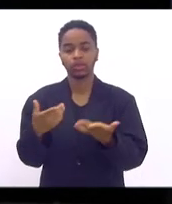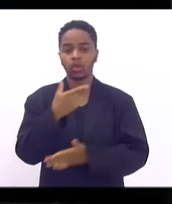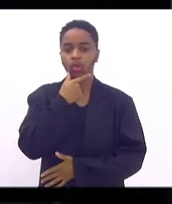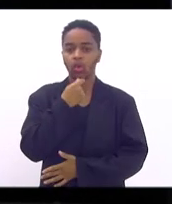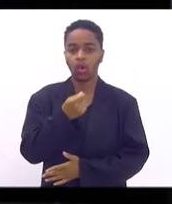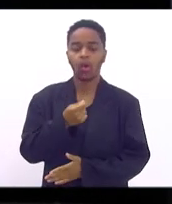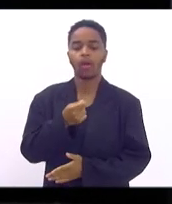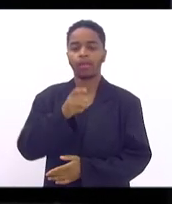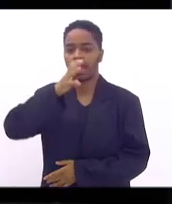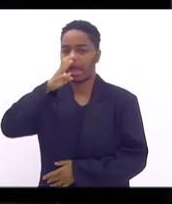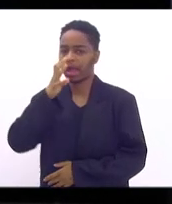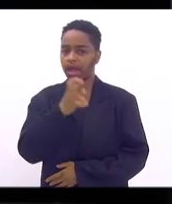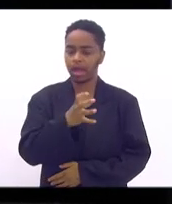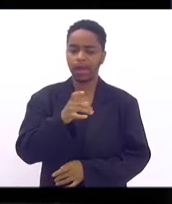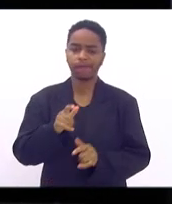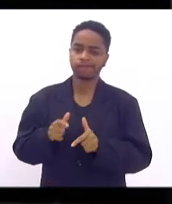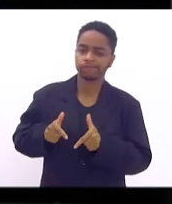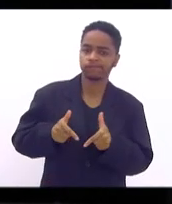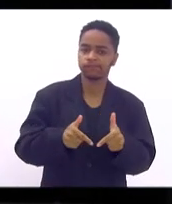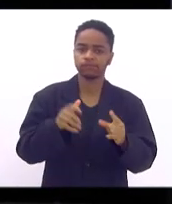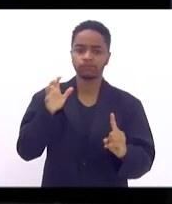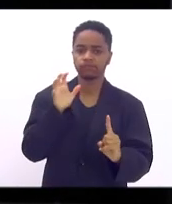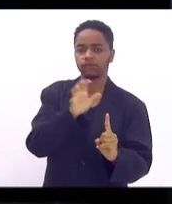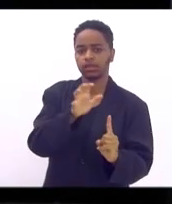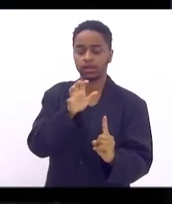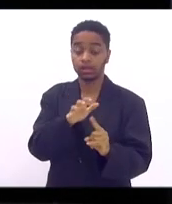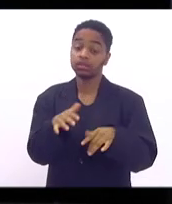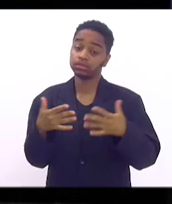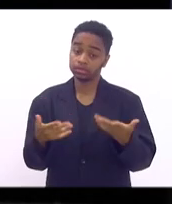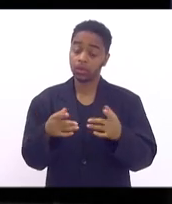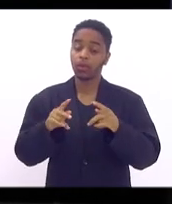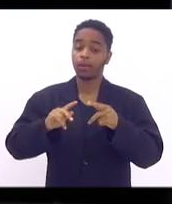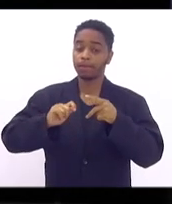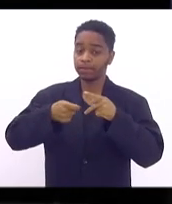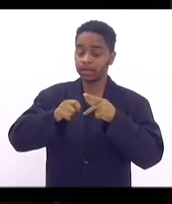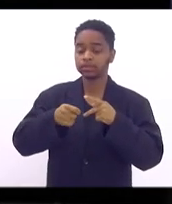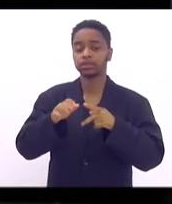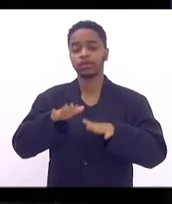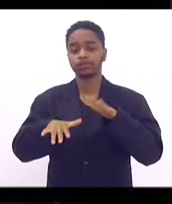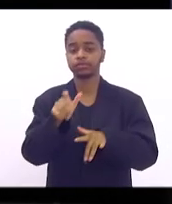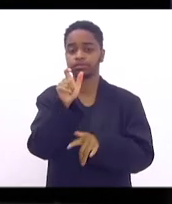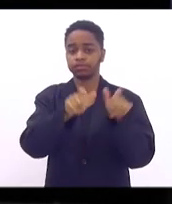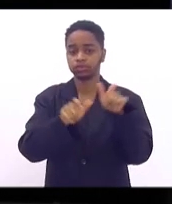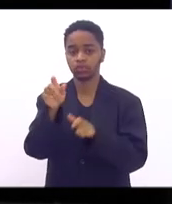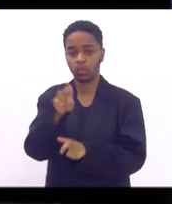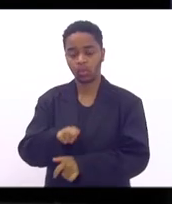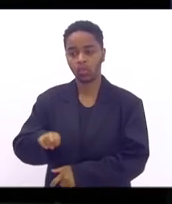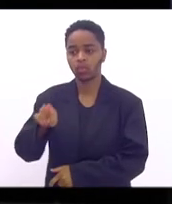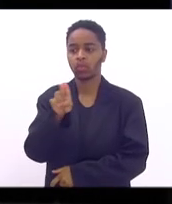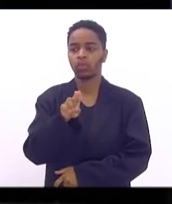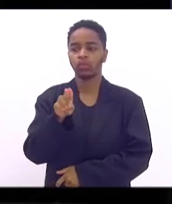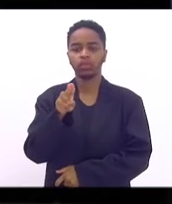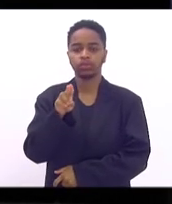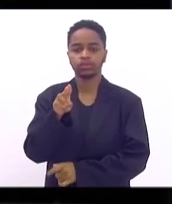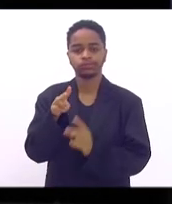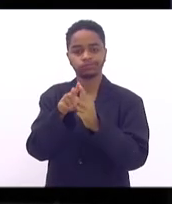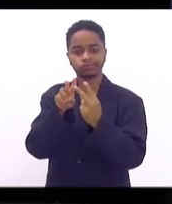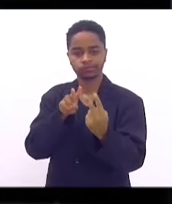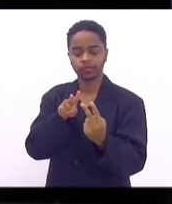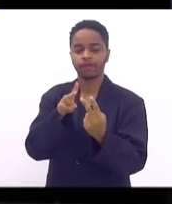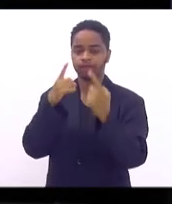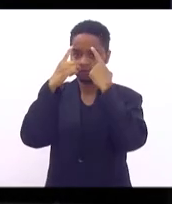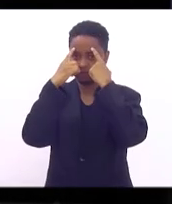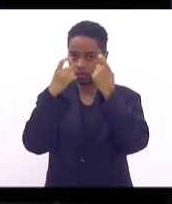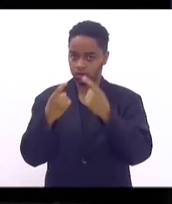ameaças, ele constrange, ele intimida. Então, o Pix é utilizado como uma forma, né, digital de